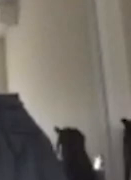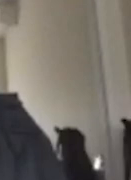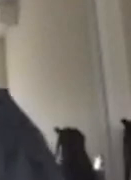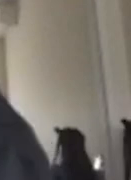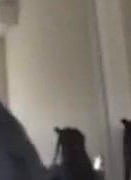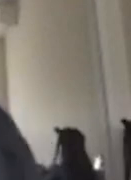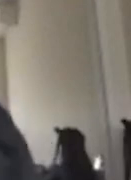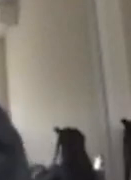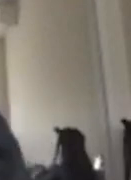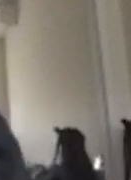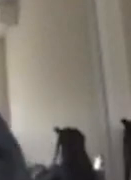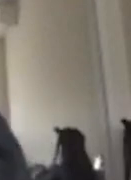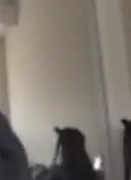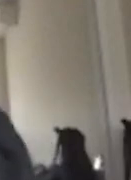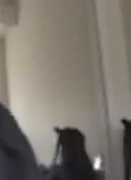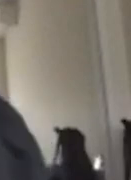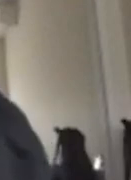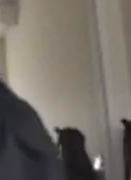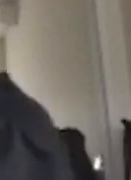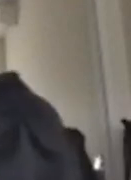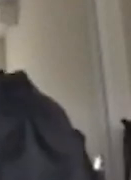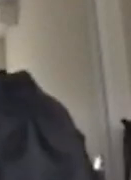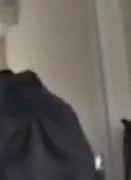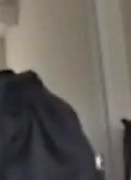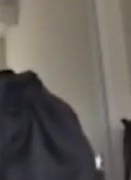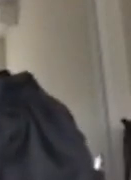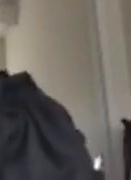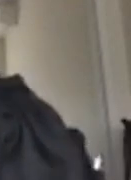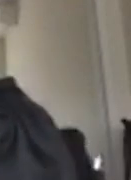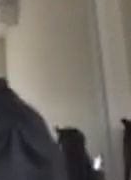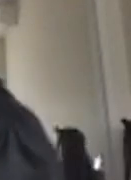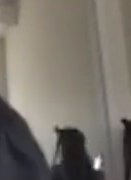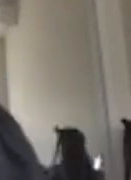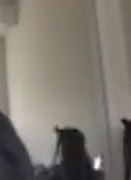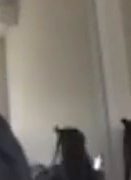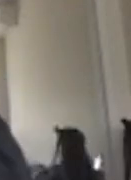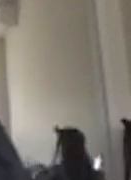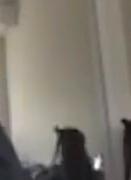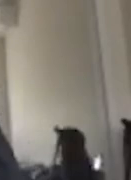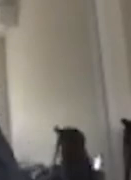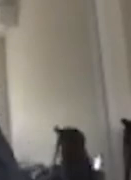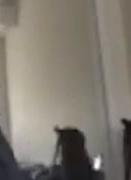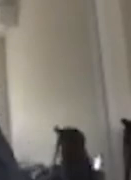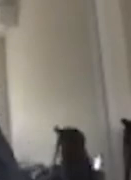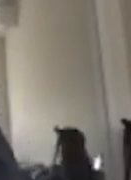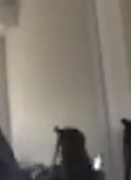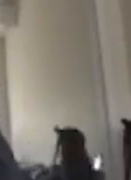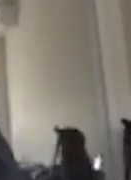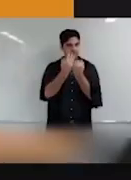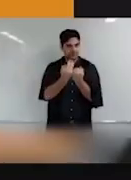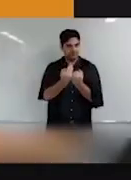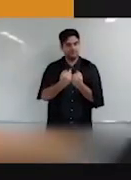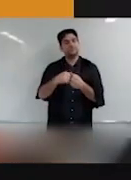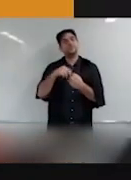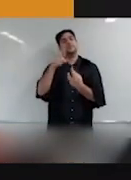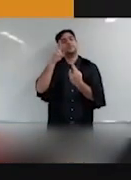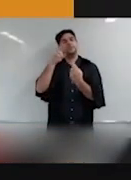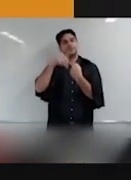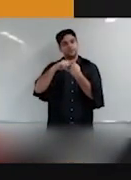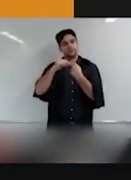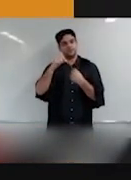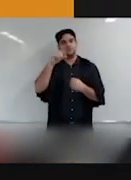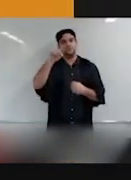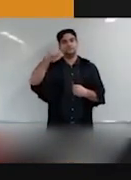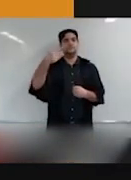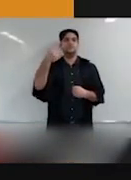que a exclusividade o residencial não é requisito expressamente previsto em nenhum dos dispositivos legais e constitucionais